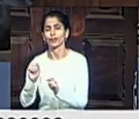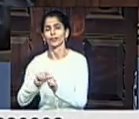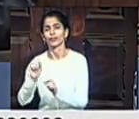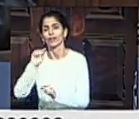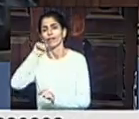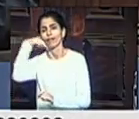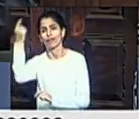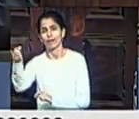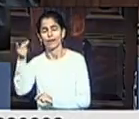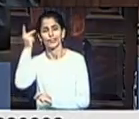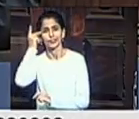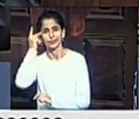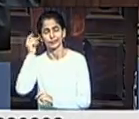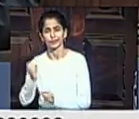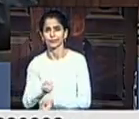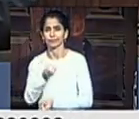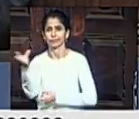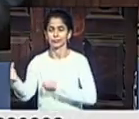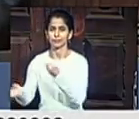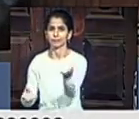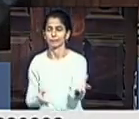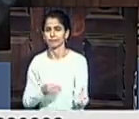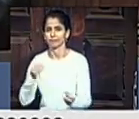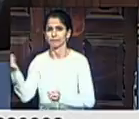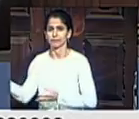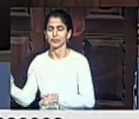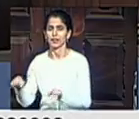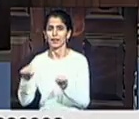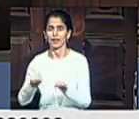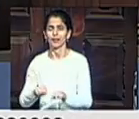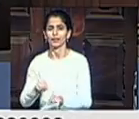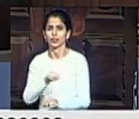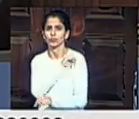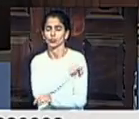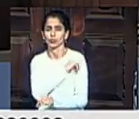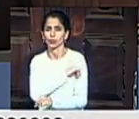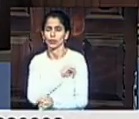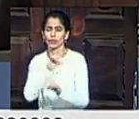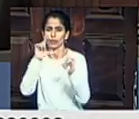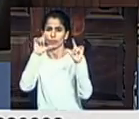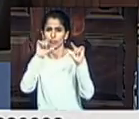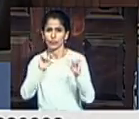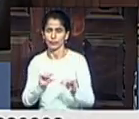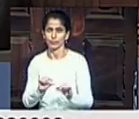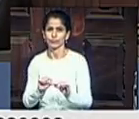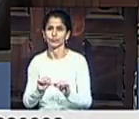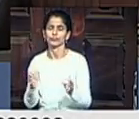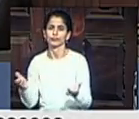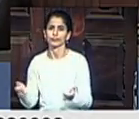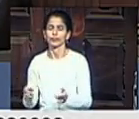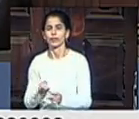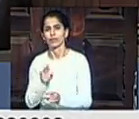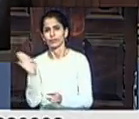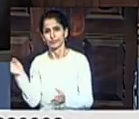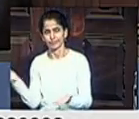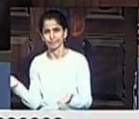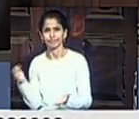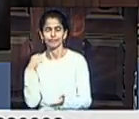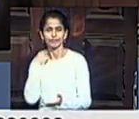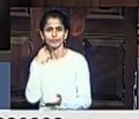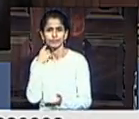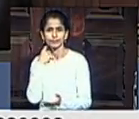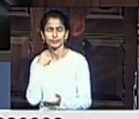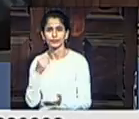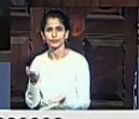a destruição da indústria de refrigerantes do Rio de Janeiro, mais dotadamente a indústria de refrigerantes do Sul Fluminense em Porto Real.